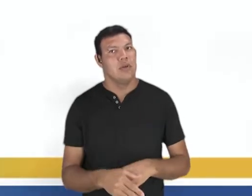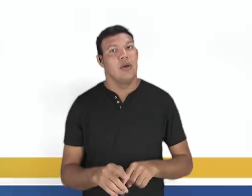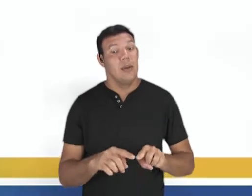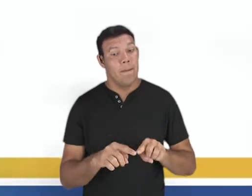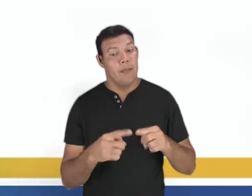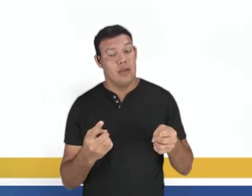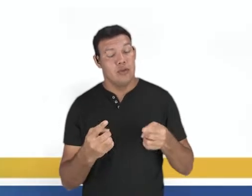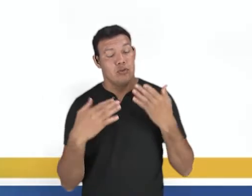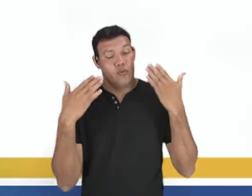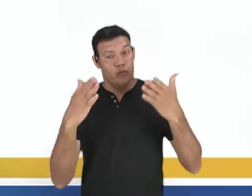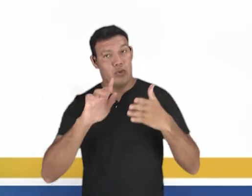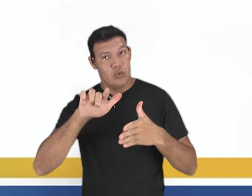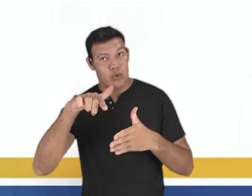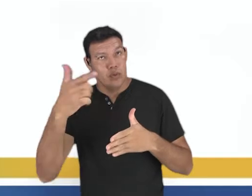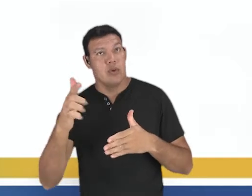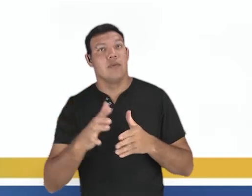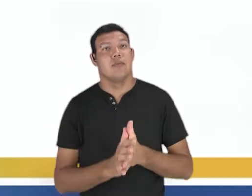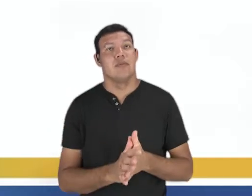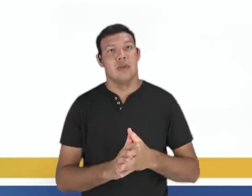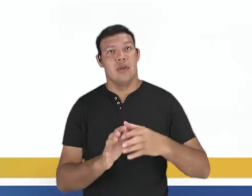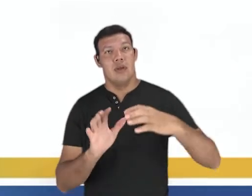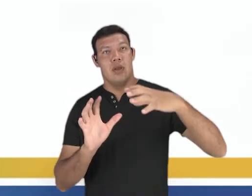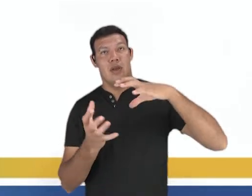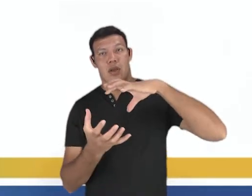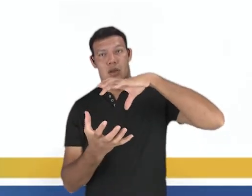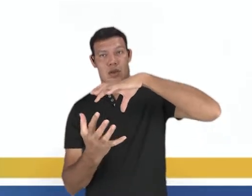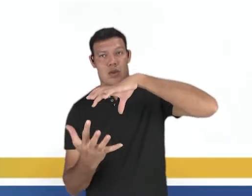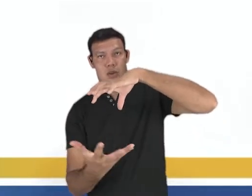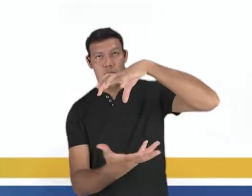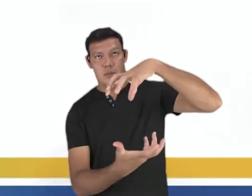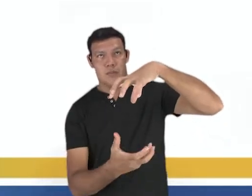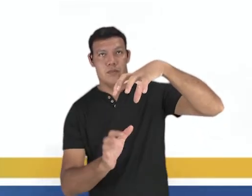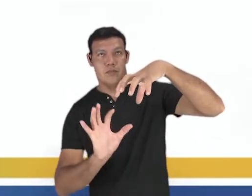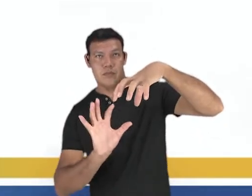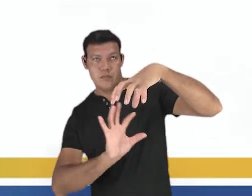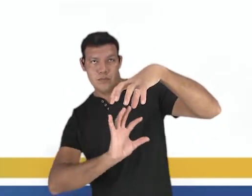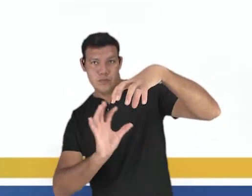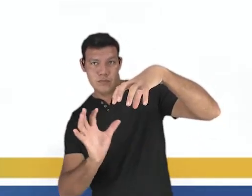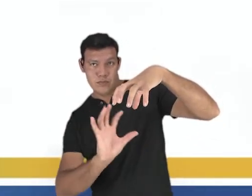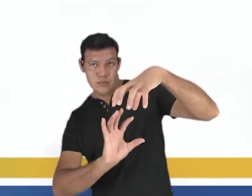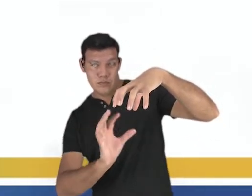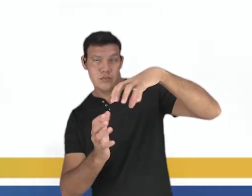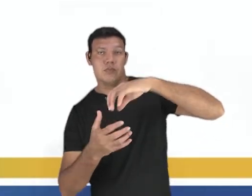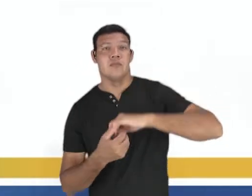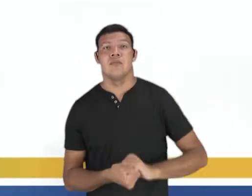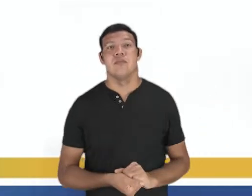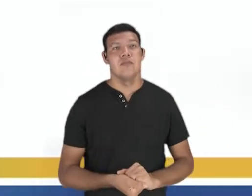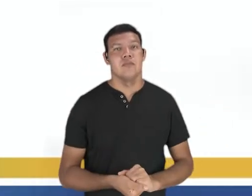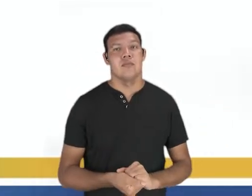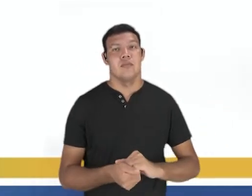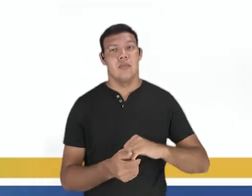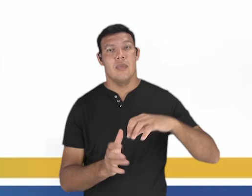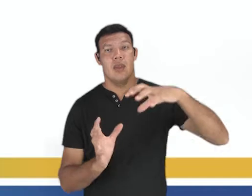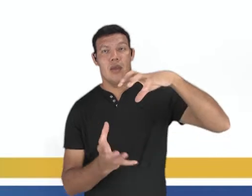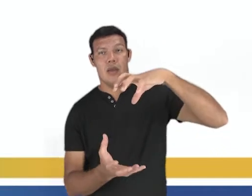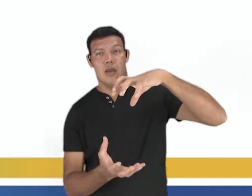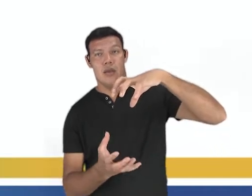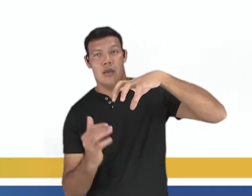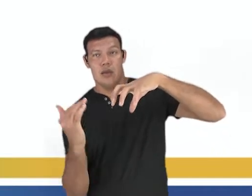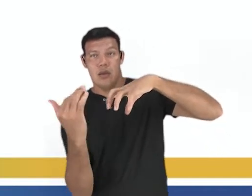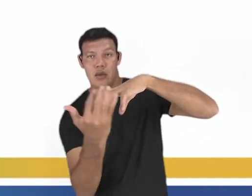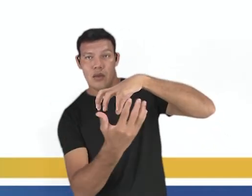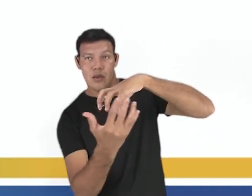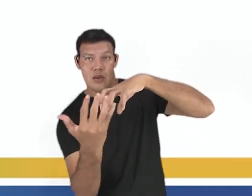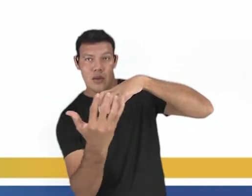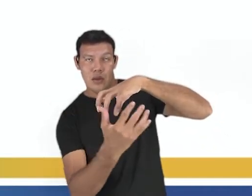podem observar, o Ocidente se refere ao ponto cardeal, oeste, a parte esquerda do planeta, e o Oriente, ao lado